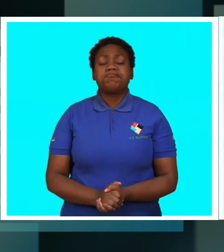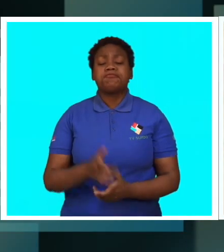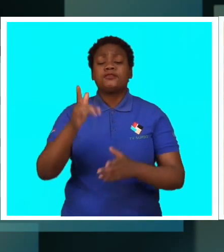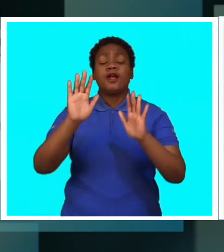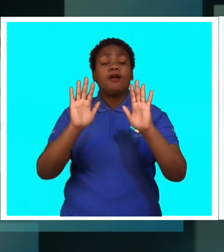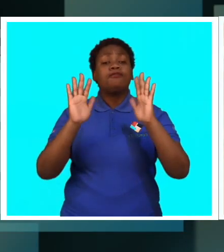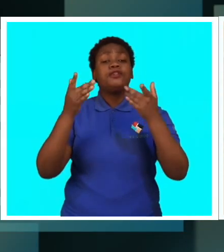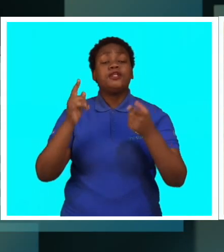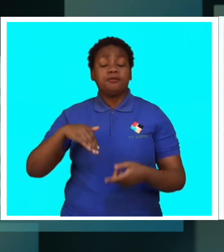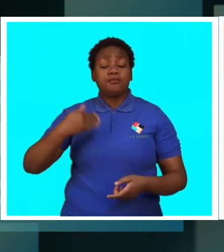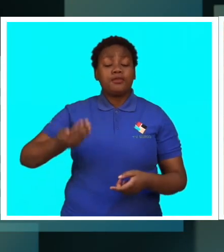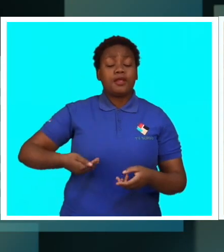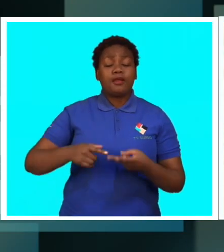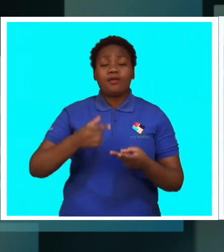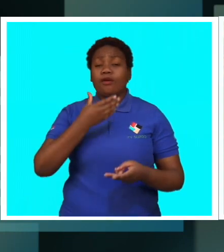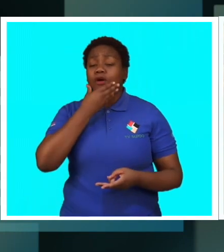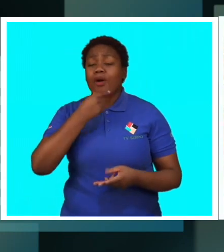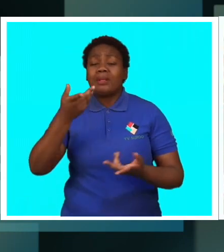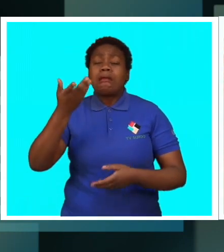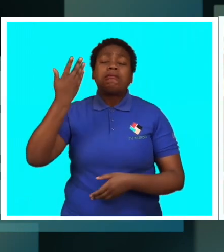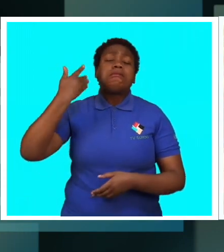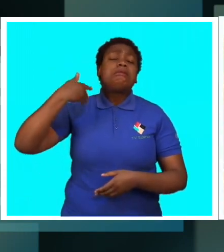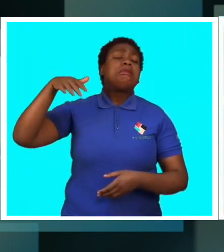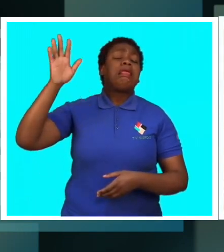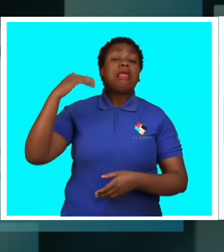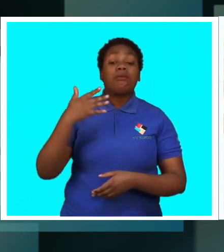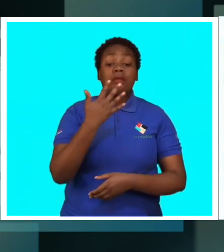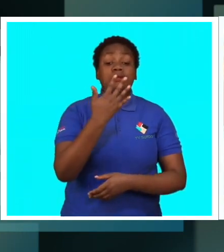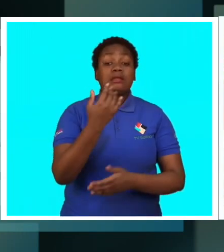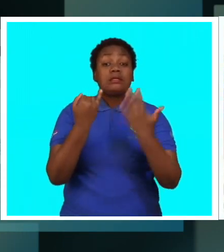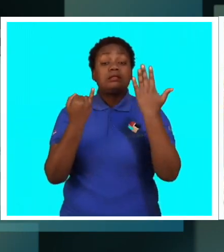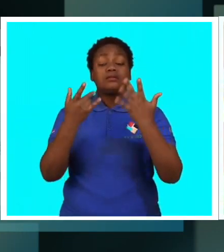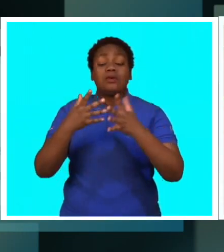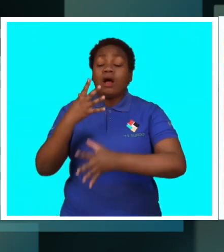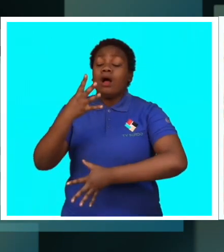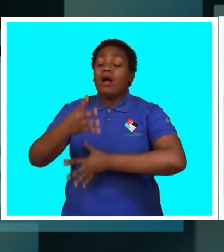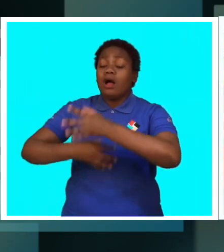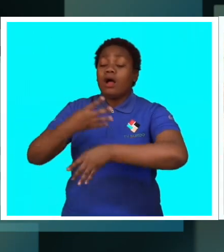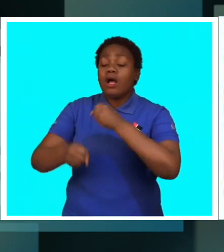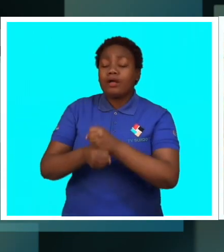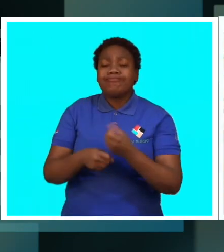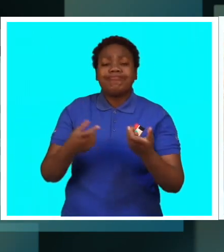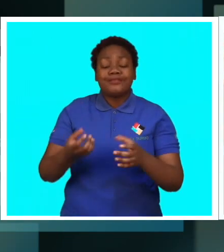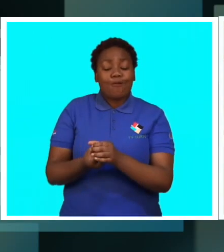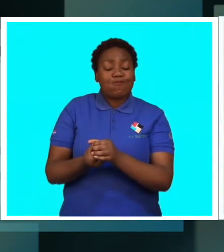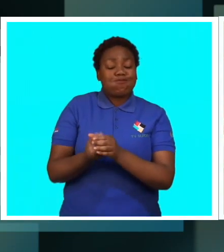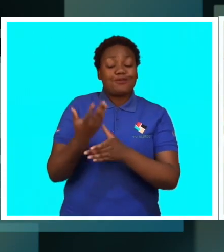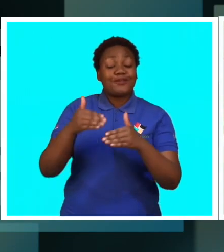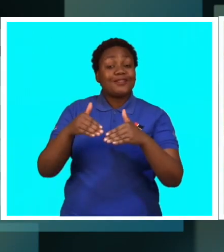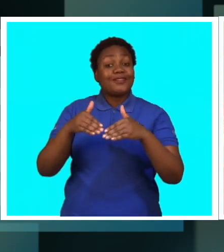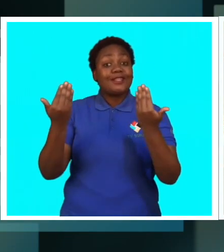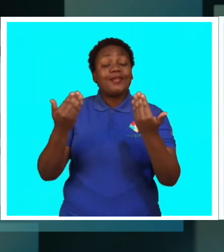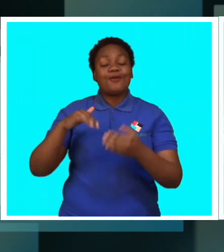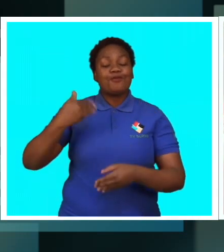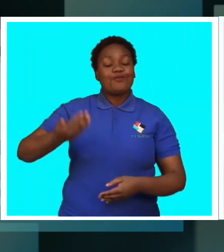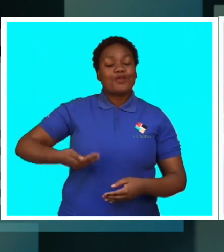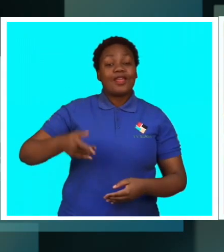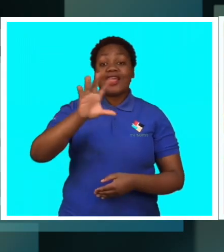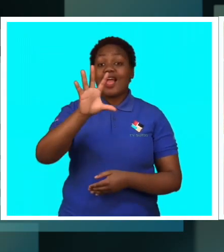Ativismo transformando a vida da mulher ao lado do homem foi o lema da celebração dos 56 anos da